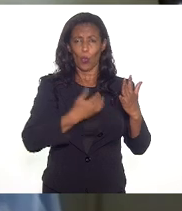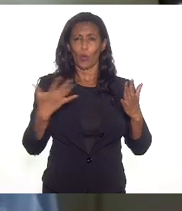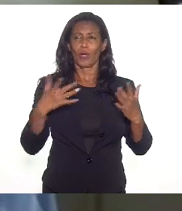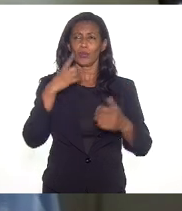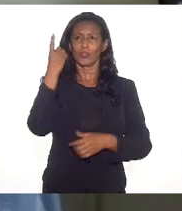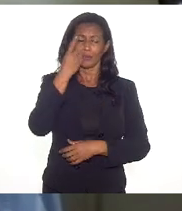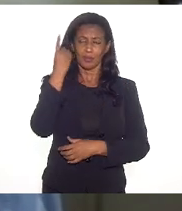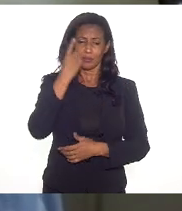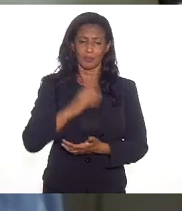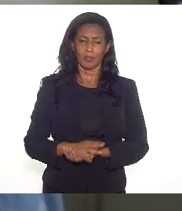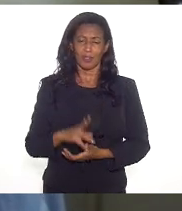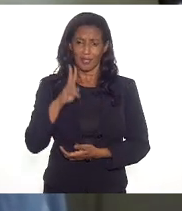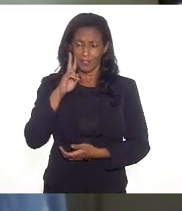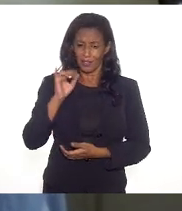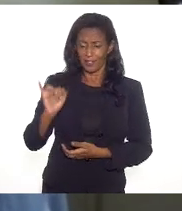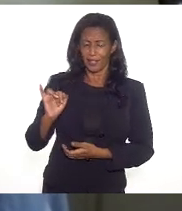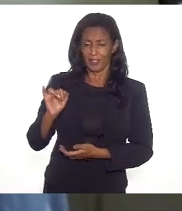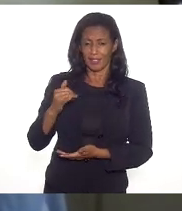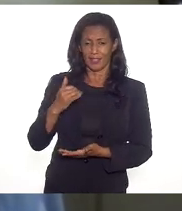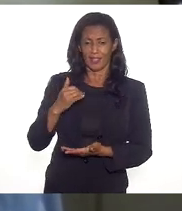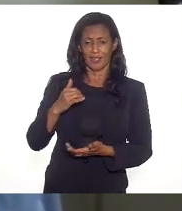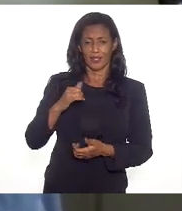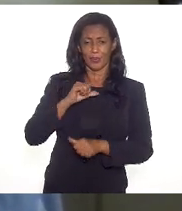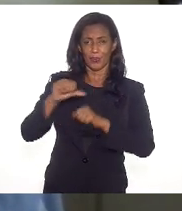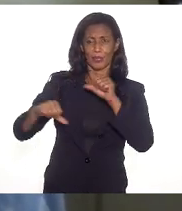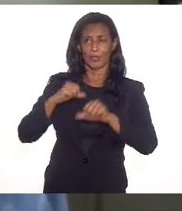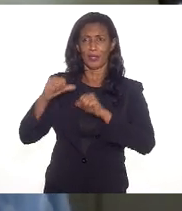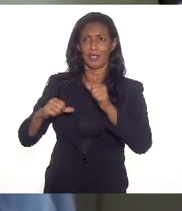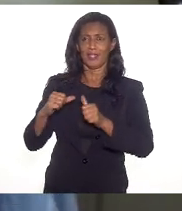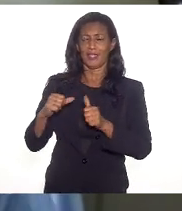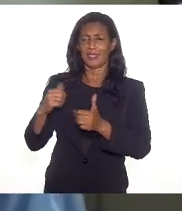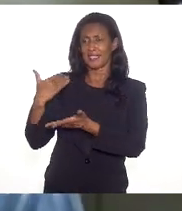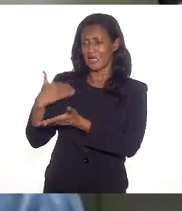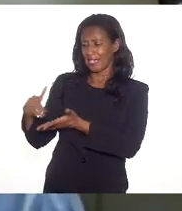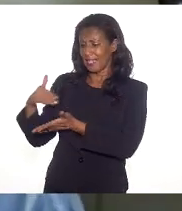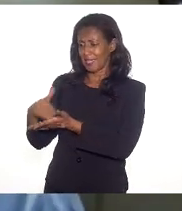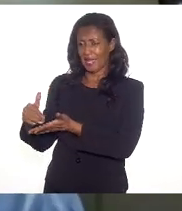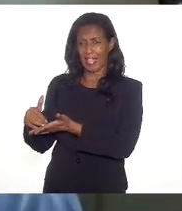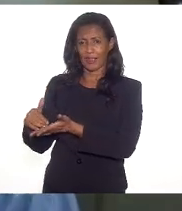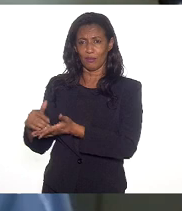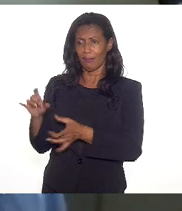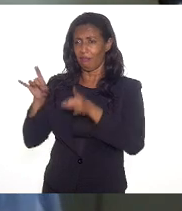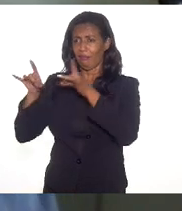viram secretários e deixam de ser no dia seguinte.